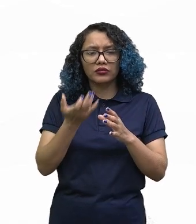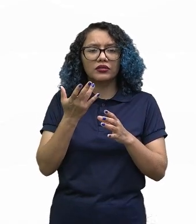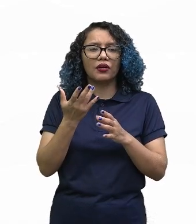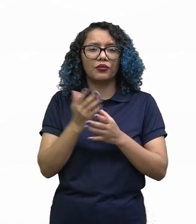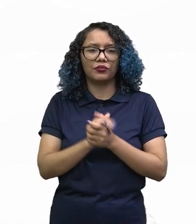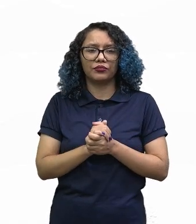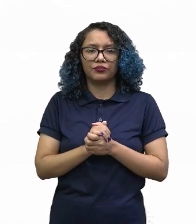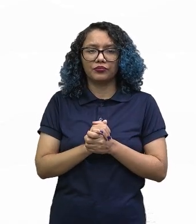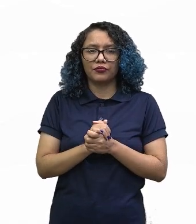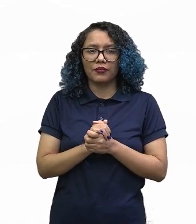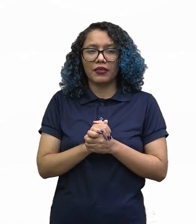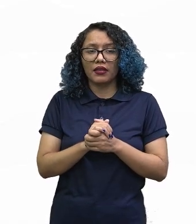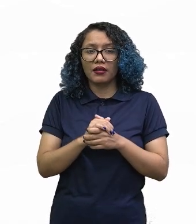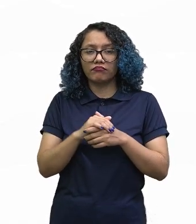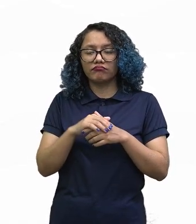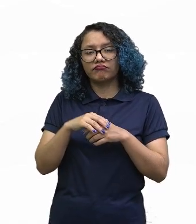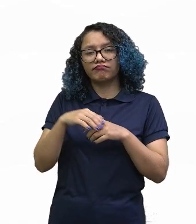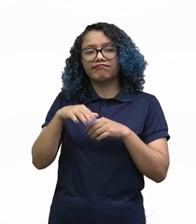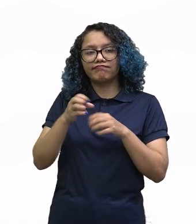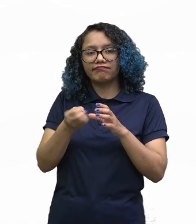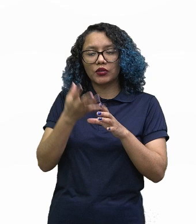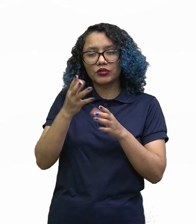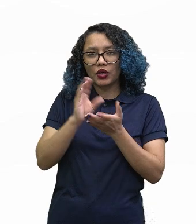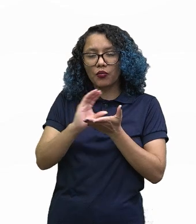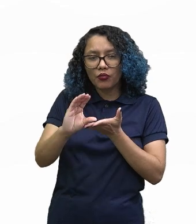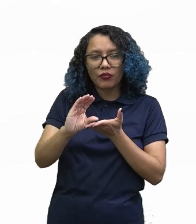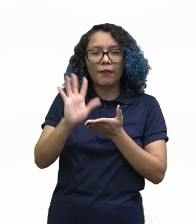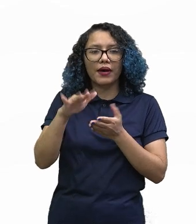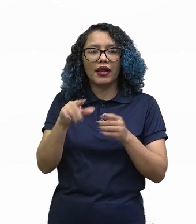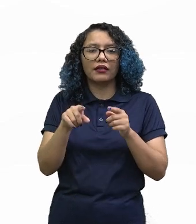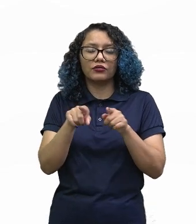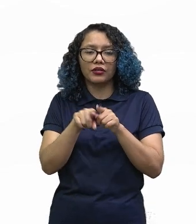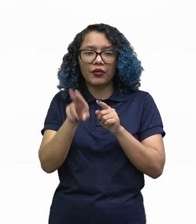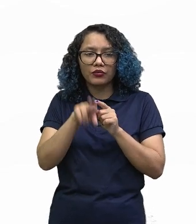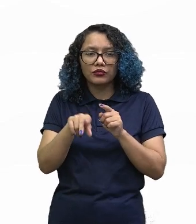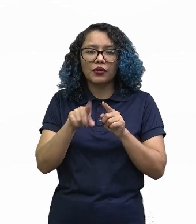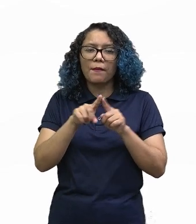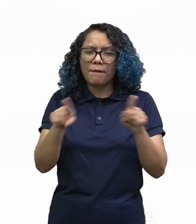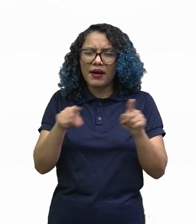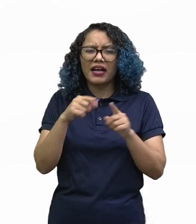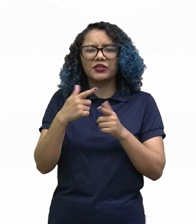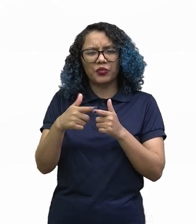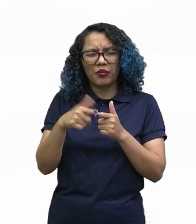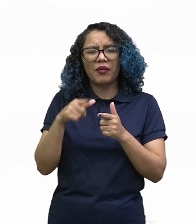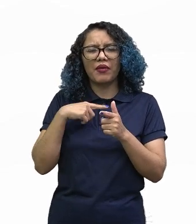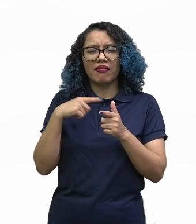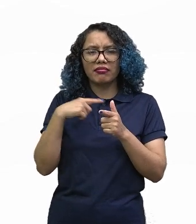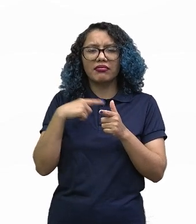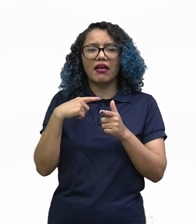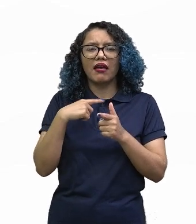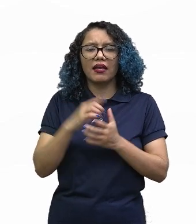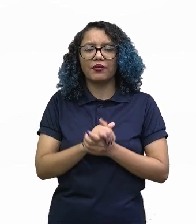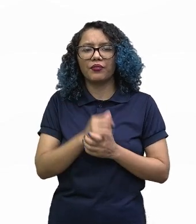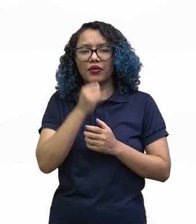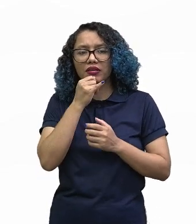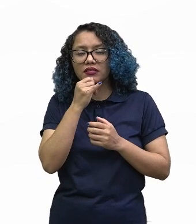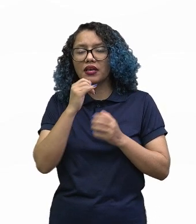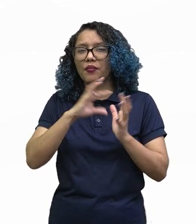provocam graves impactos ambientais no meio natural e influenciam em problemas ambientais globais, como o efeito